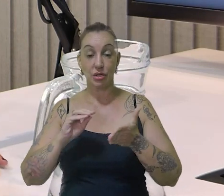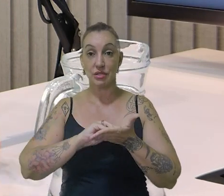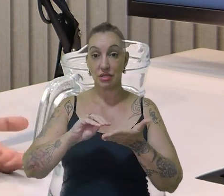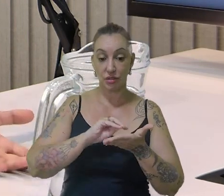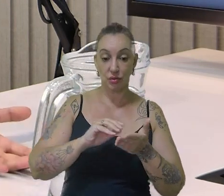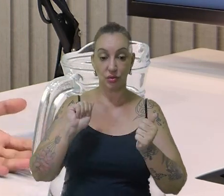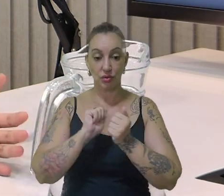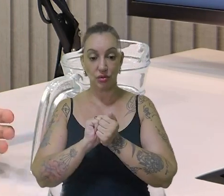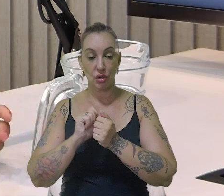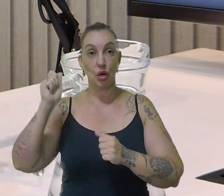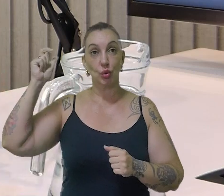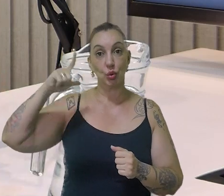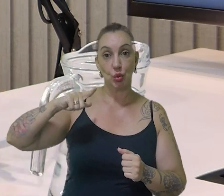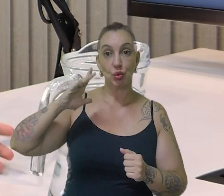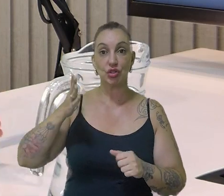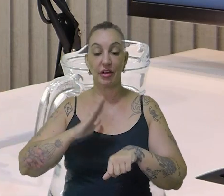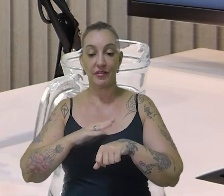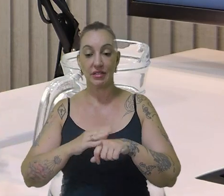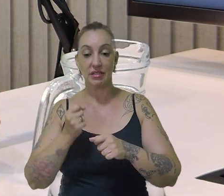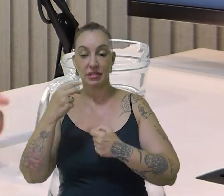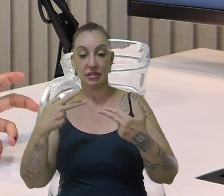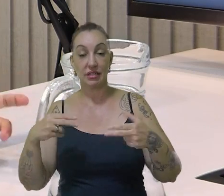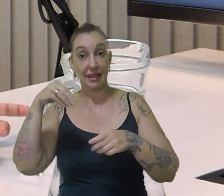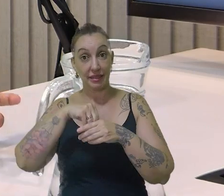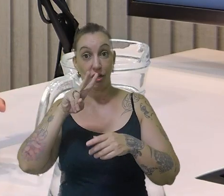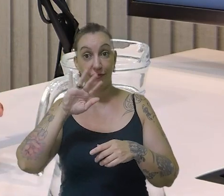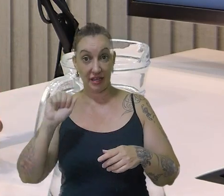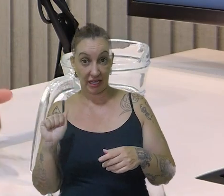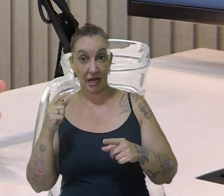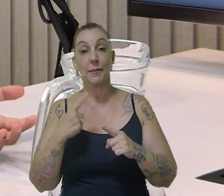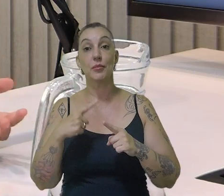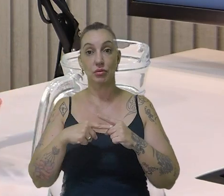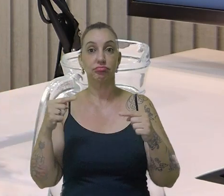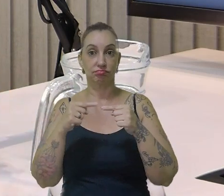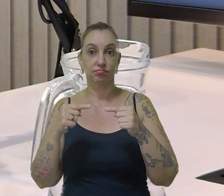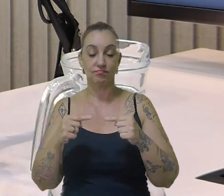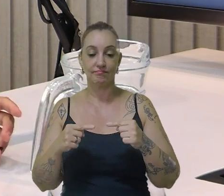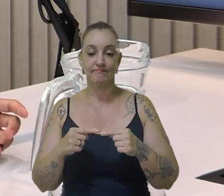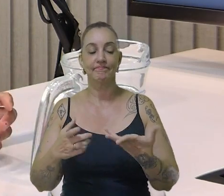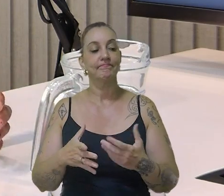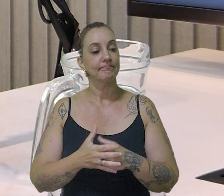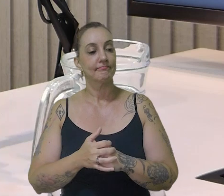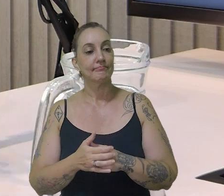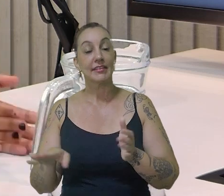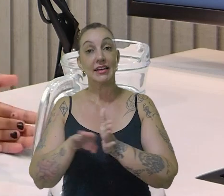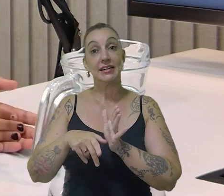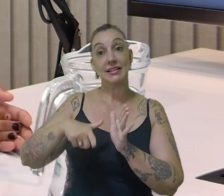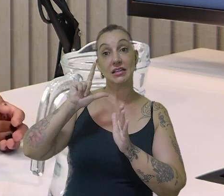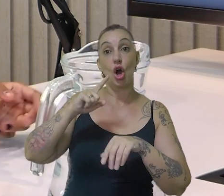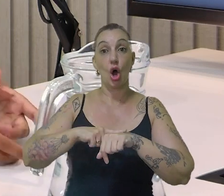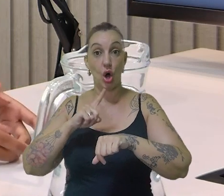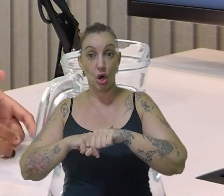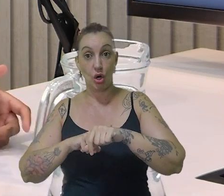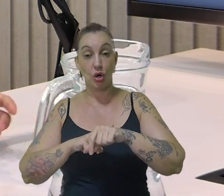escritório com a luz já fazendo umas coisas sempre dentro do viga porque fazia todo sentido então ficava chegava antes do meu